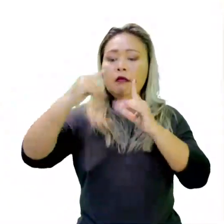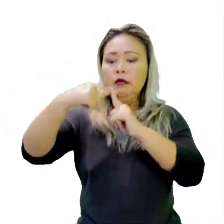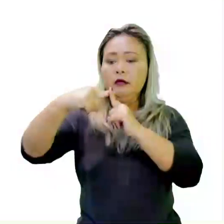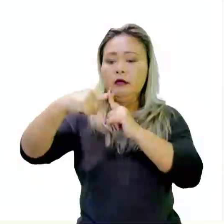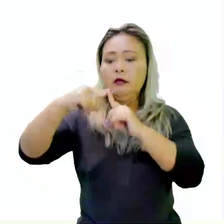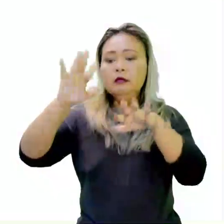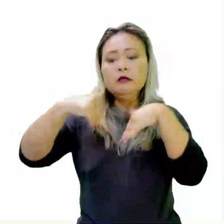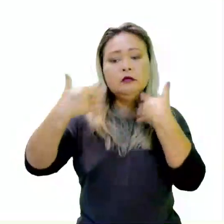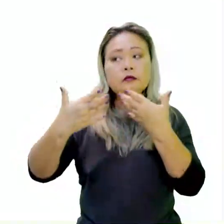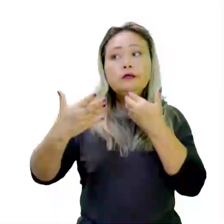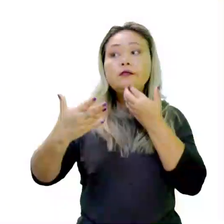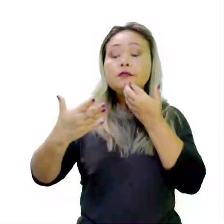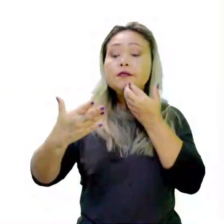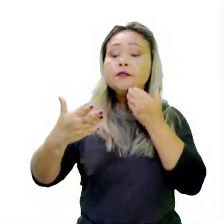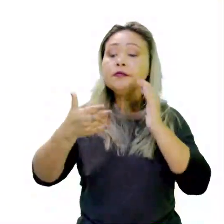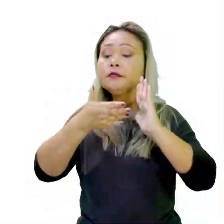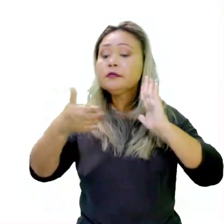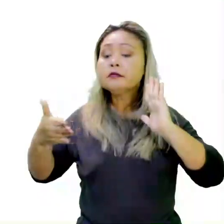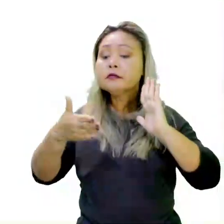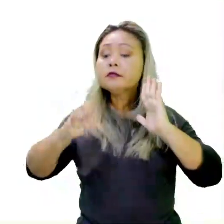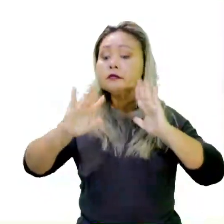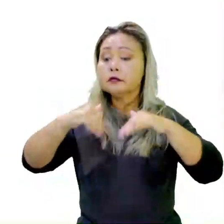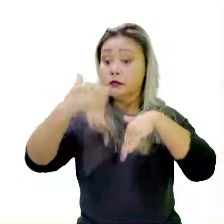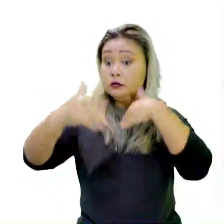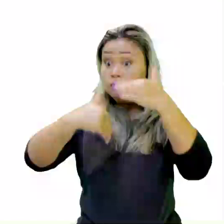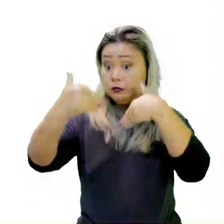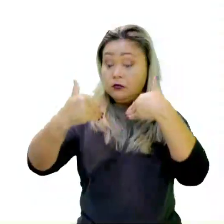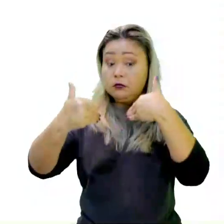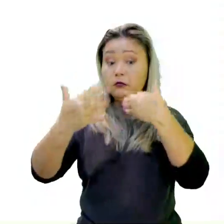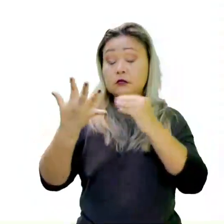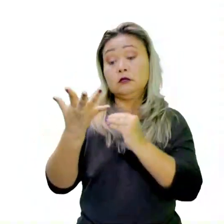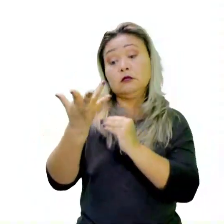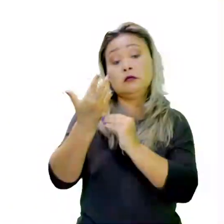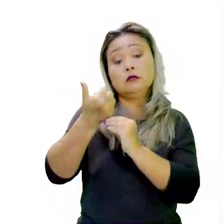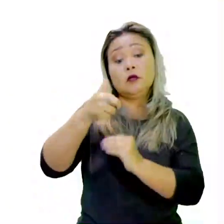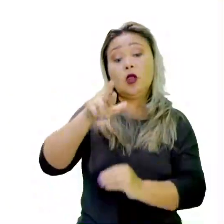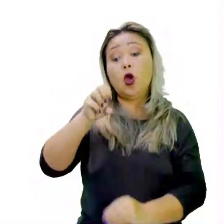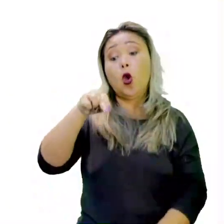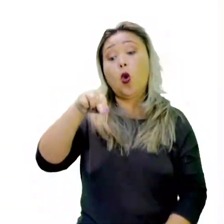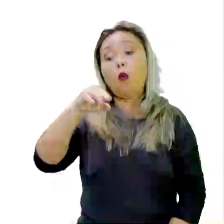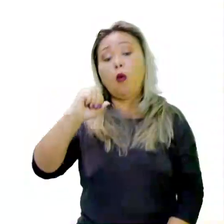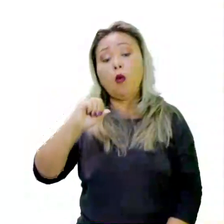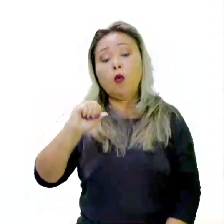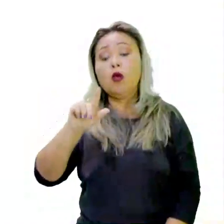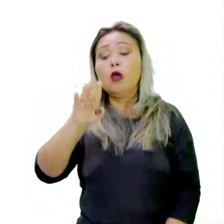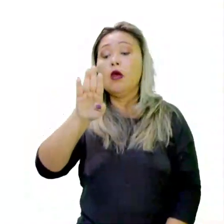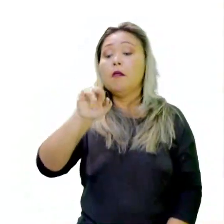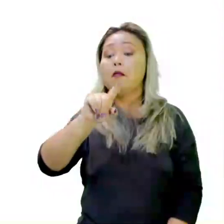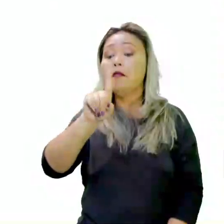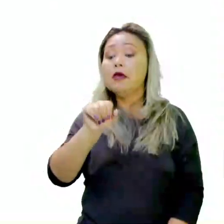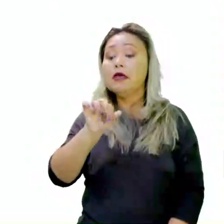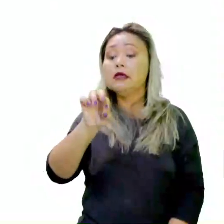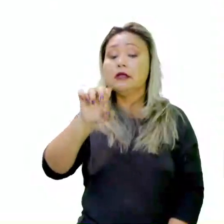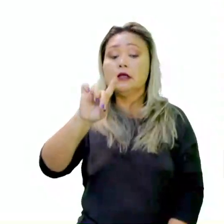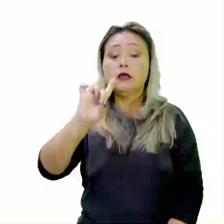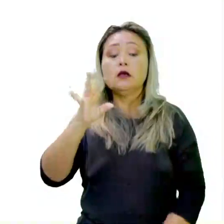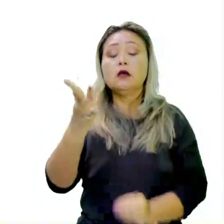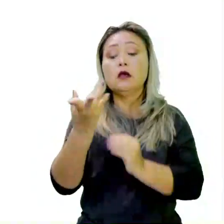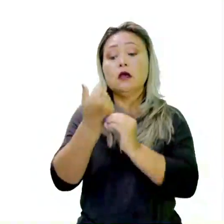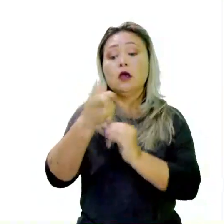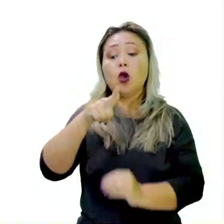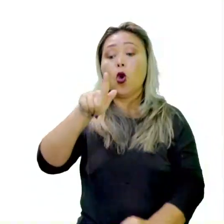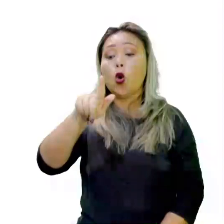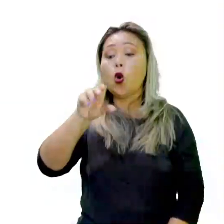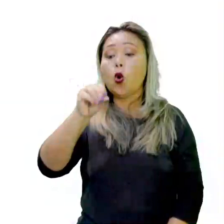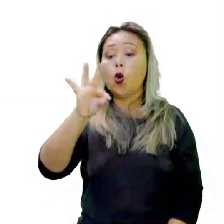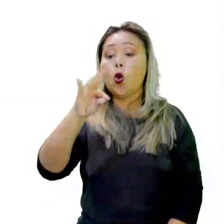Então, nesse período aí se desenvolveu, apesar de tudo, a arte românica, a arte bizantina e a arte